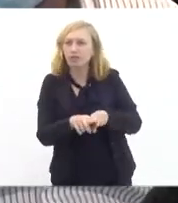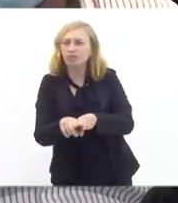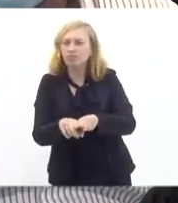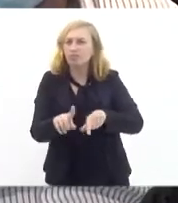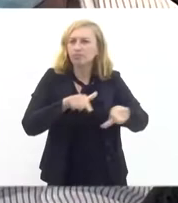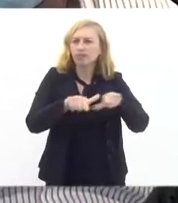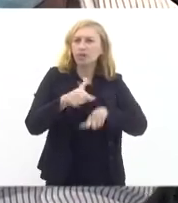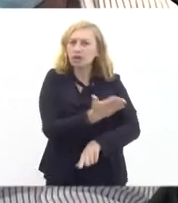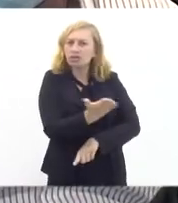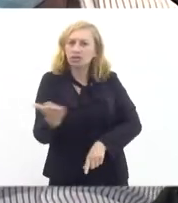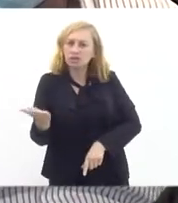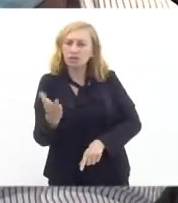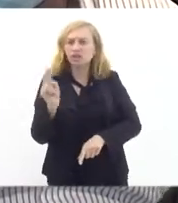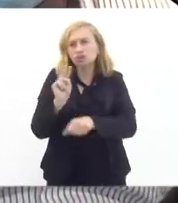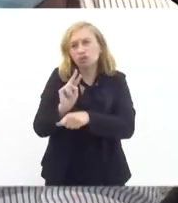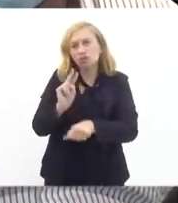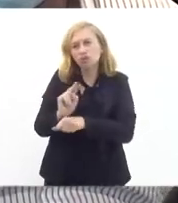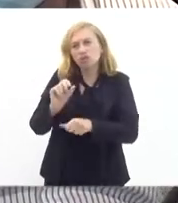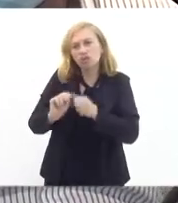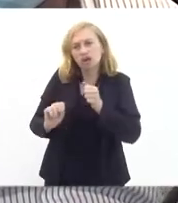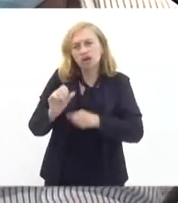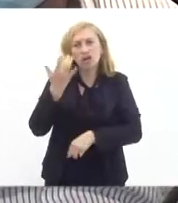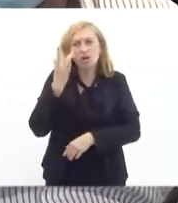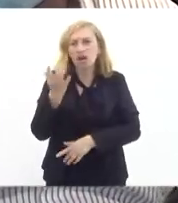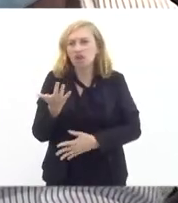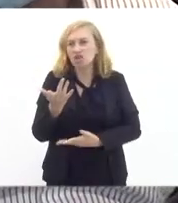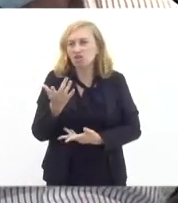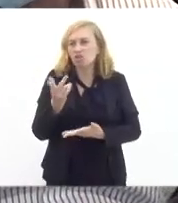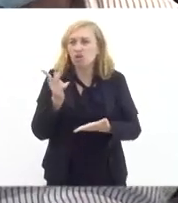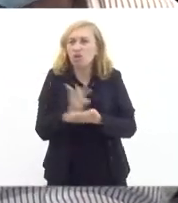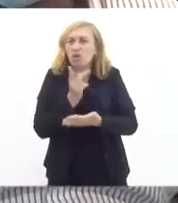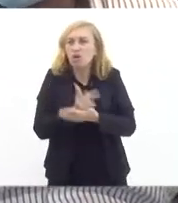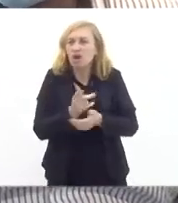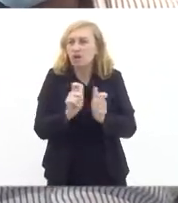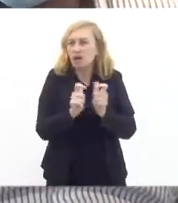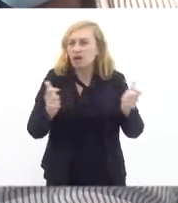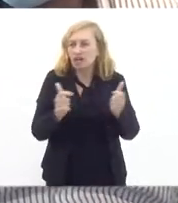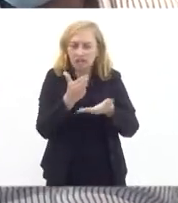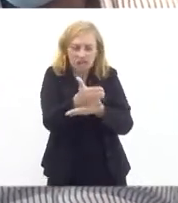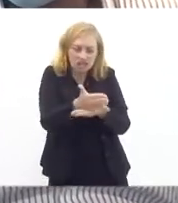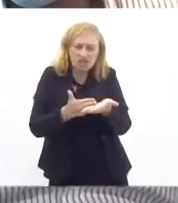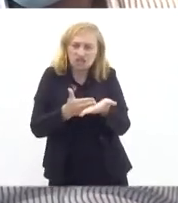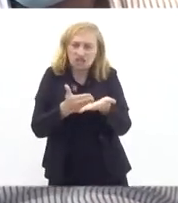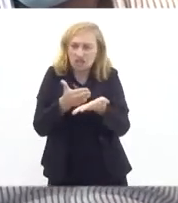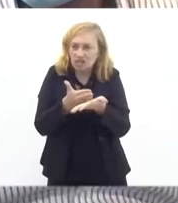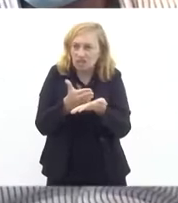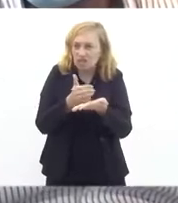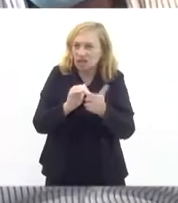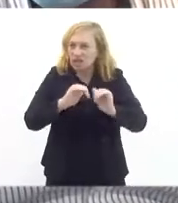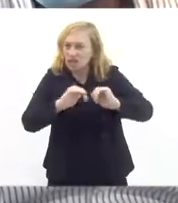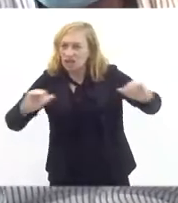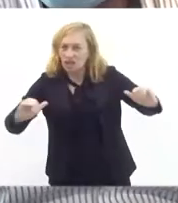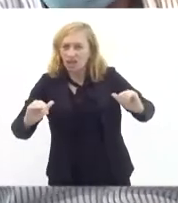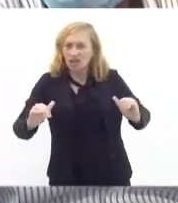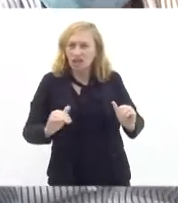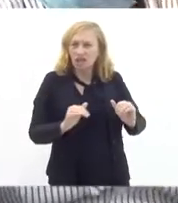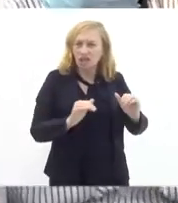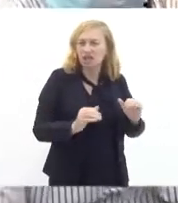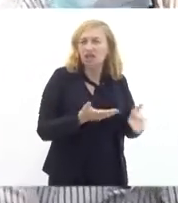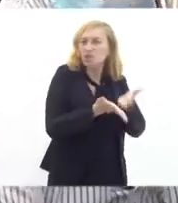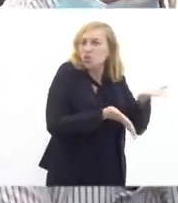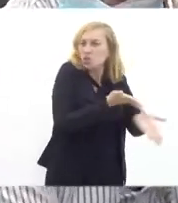que vocês, protetores, fazem, que, aliás, acham uma bobagem muito grande, esse divisor de águas, criador, protetor, eu acho que é uma coisa